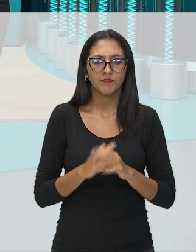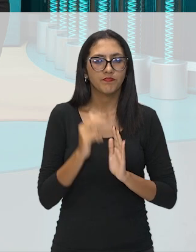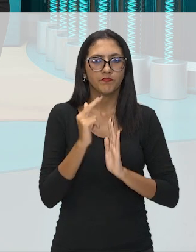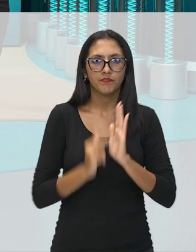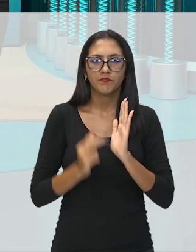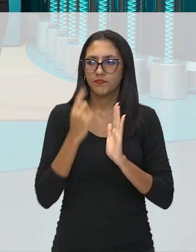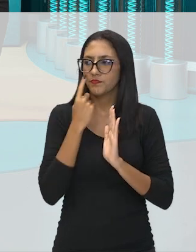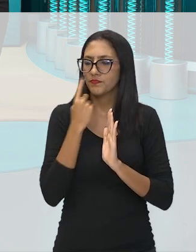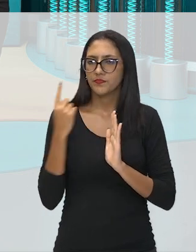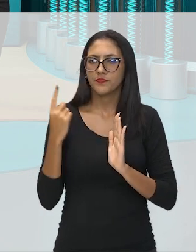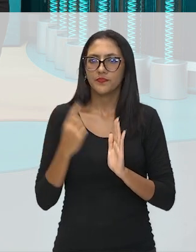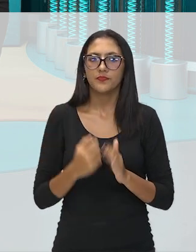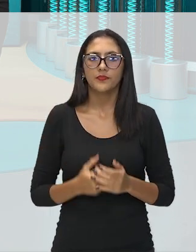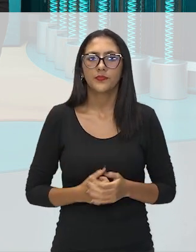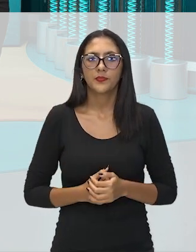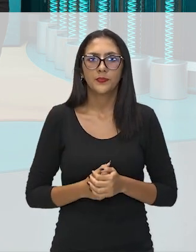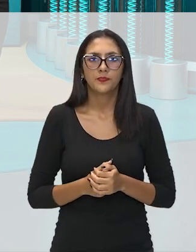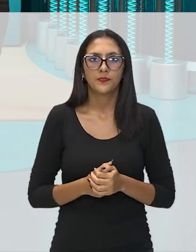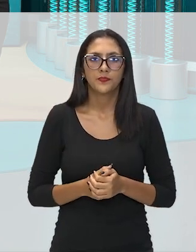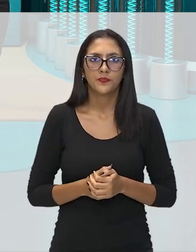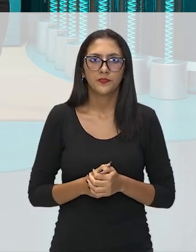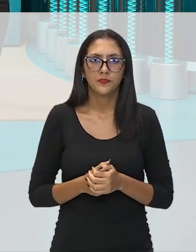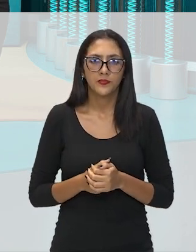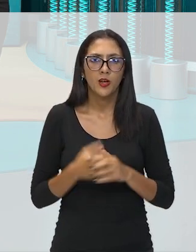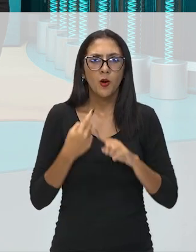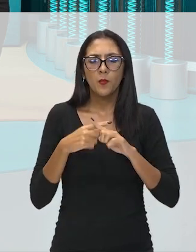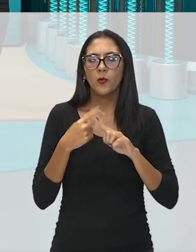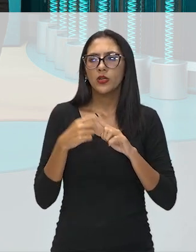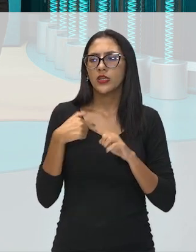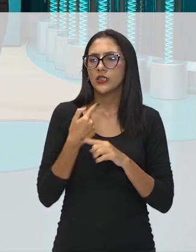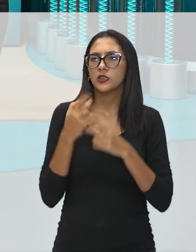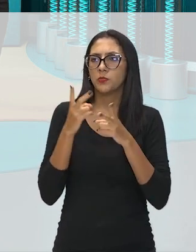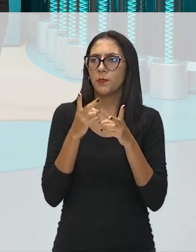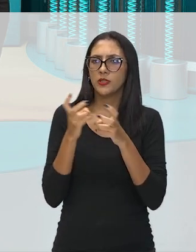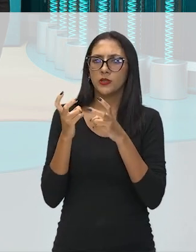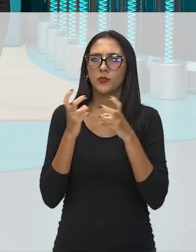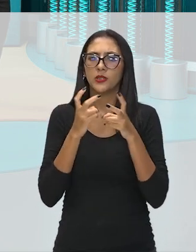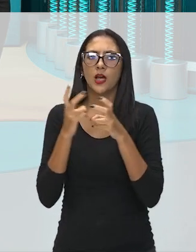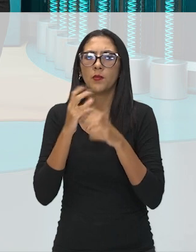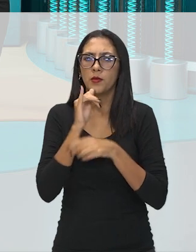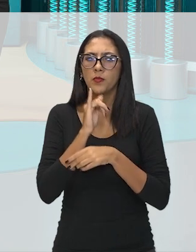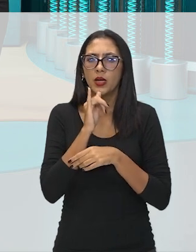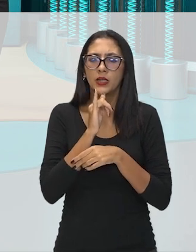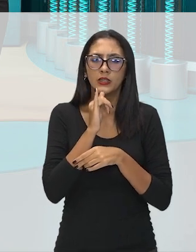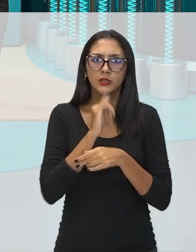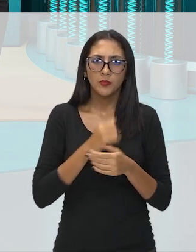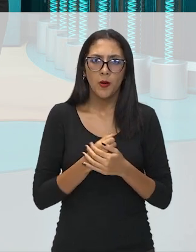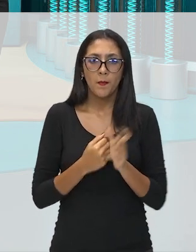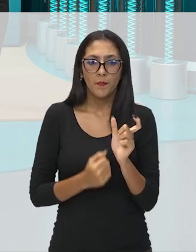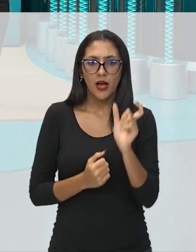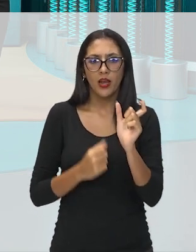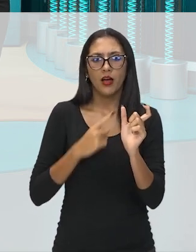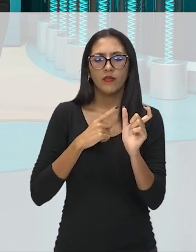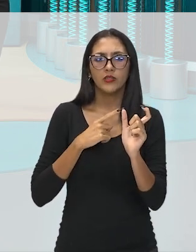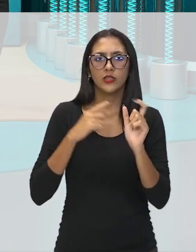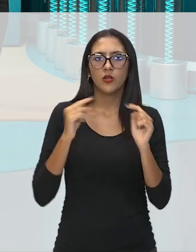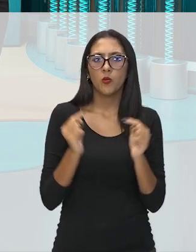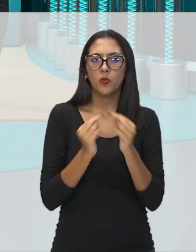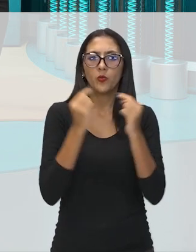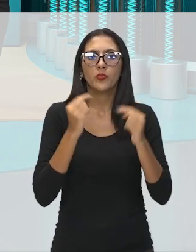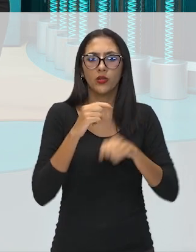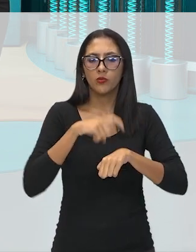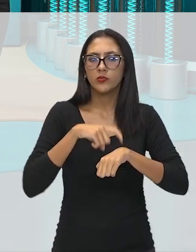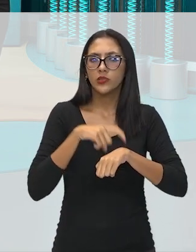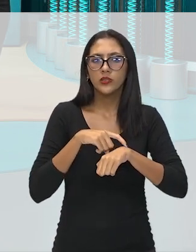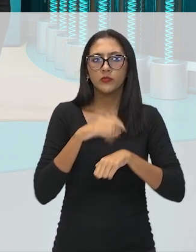past? Isso aqui vale, gente, só para quando eu tenho expressões de tempo, tá bom? Como o when e o while,